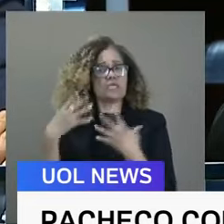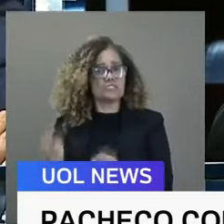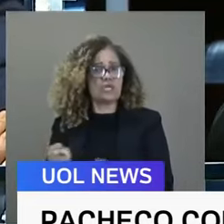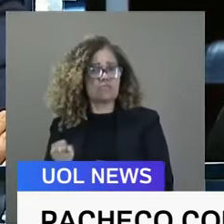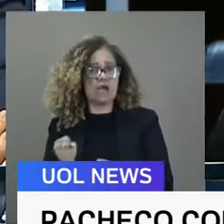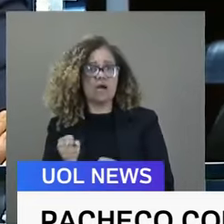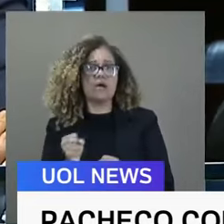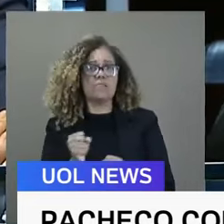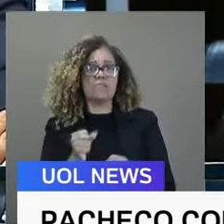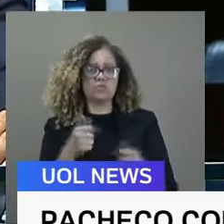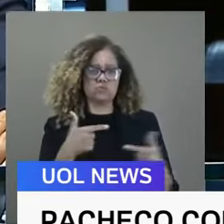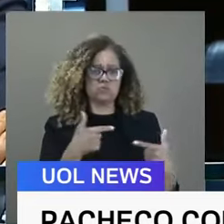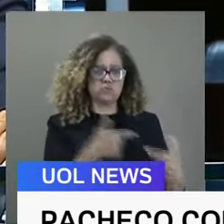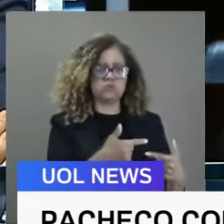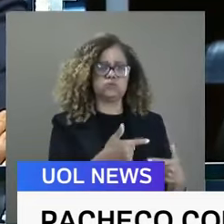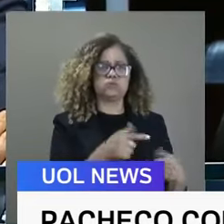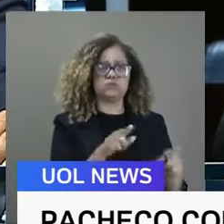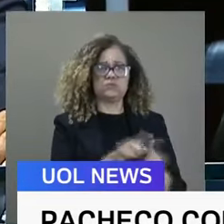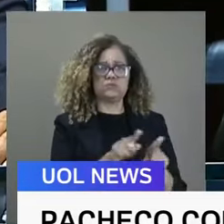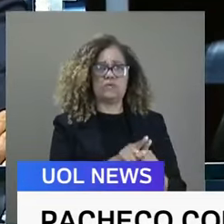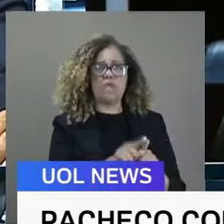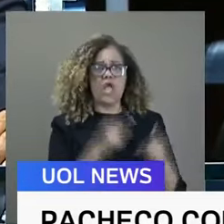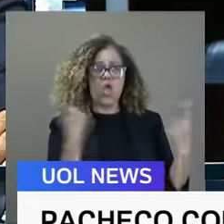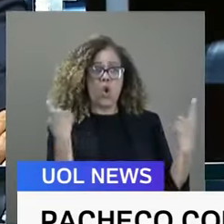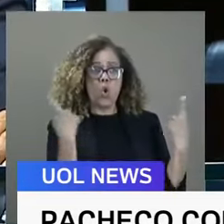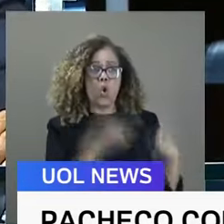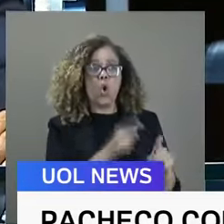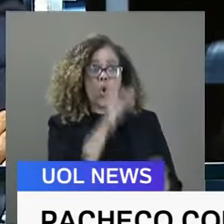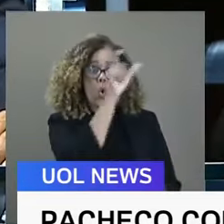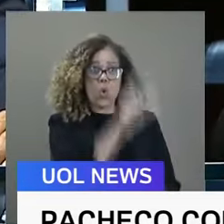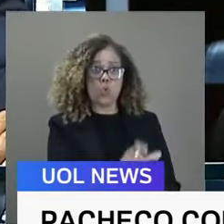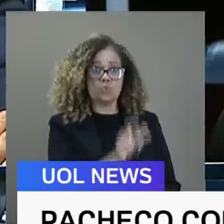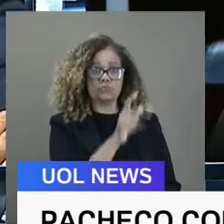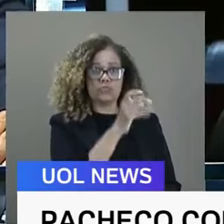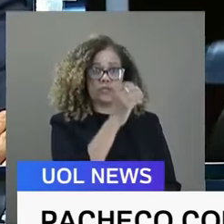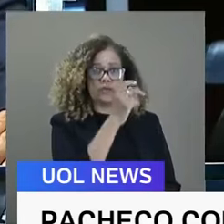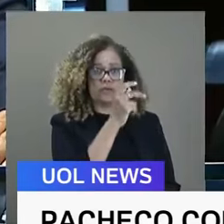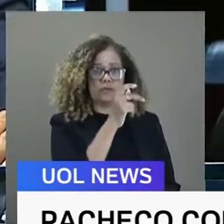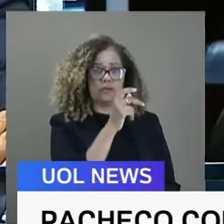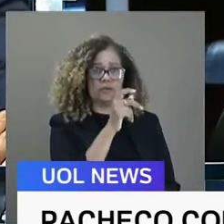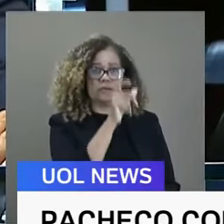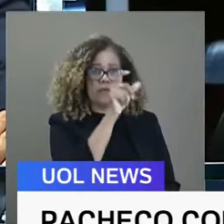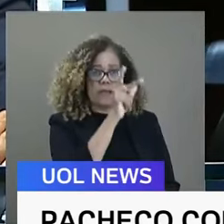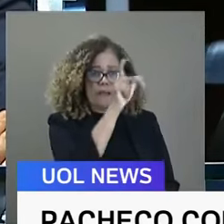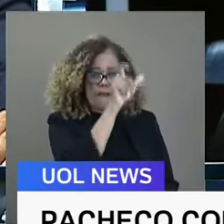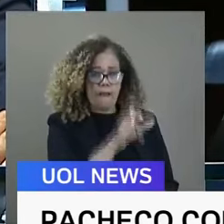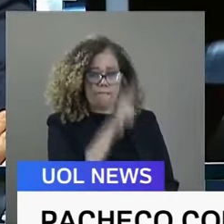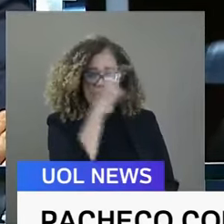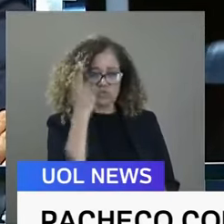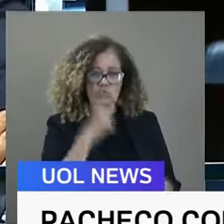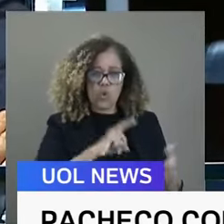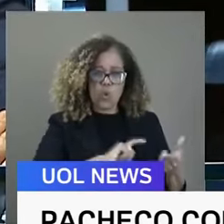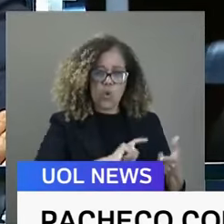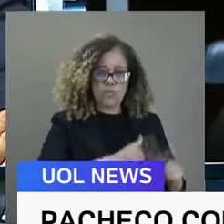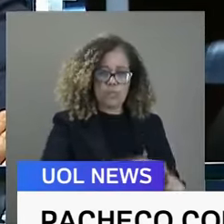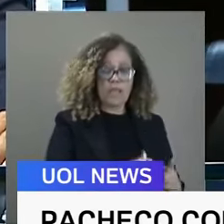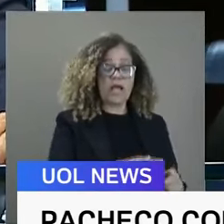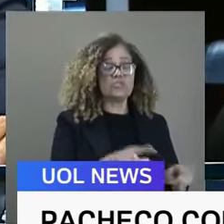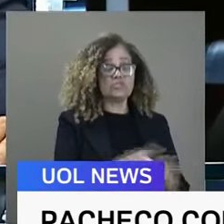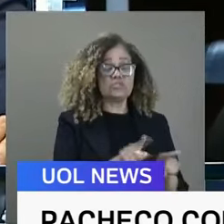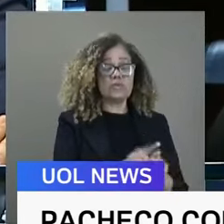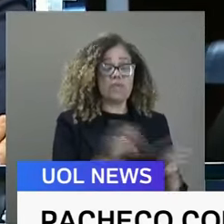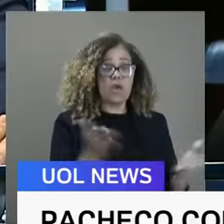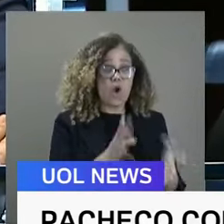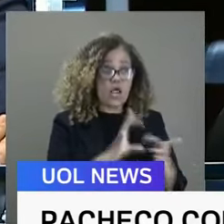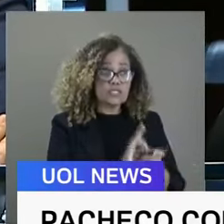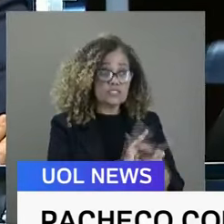ataque e nossa sincera expectativa de que reféns possam ser libertados e possa haver o